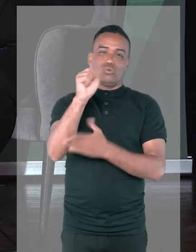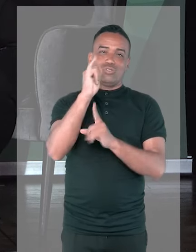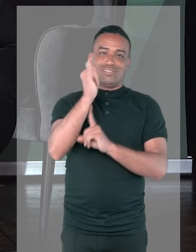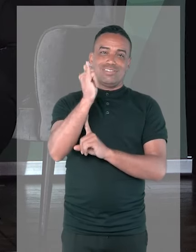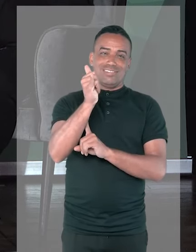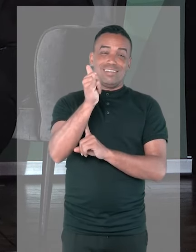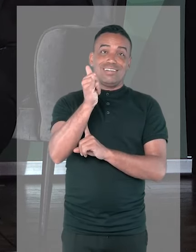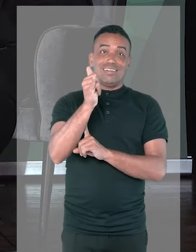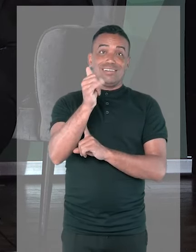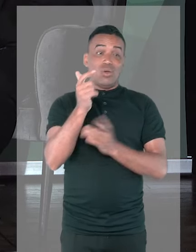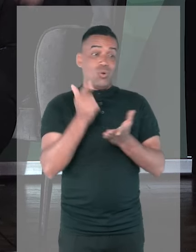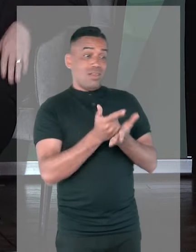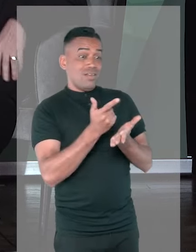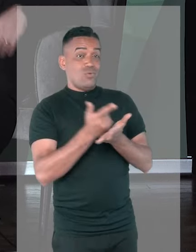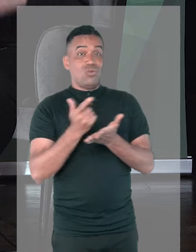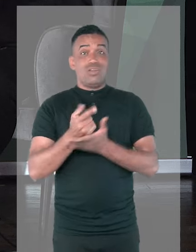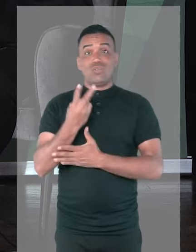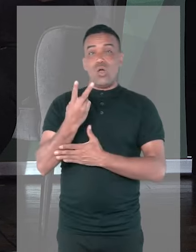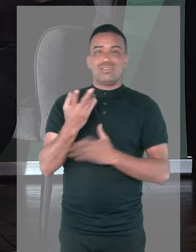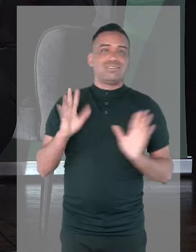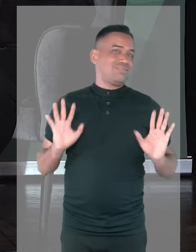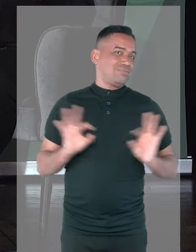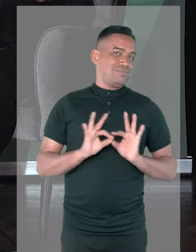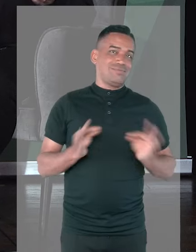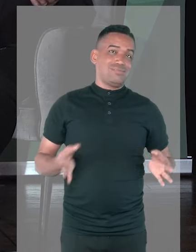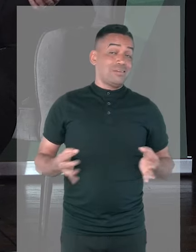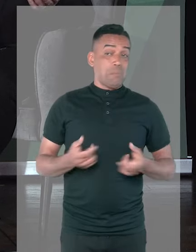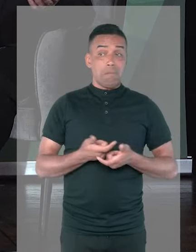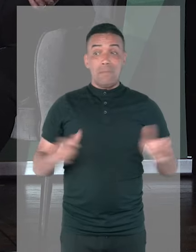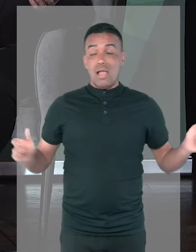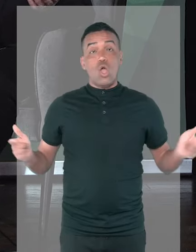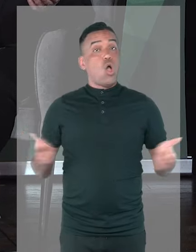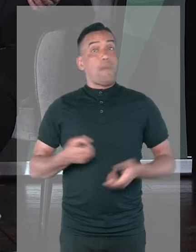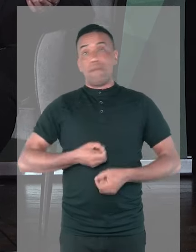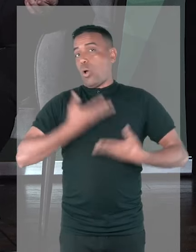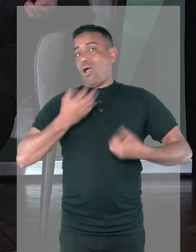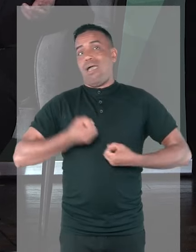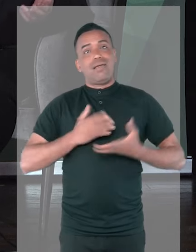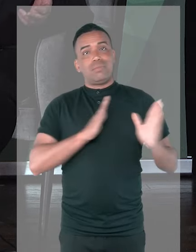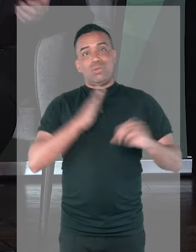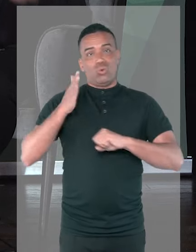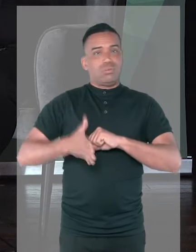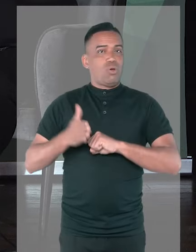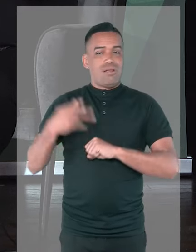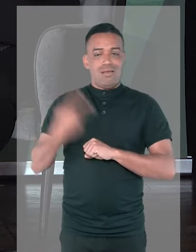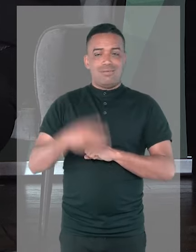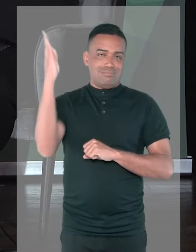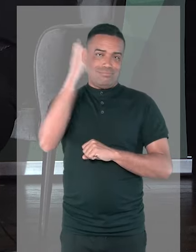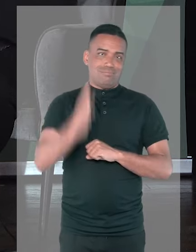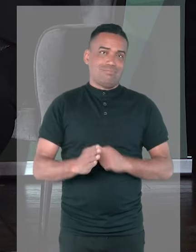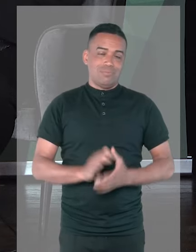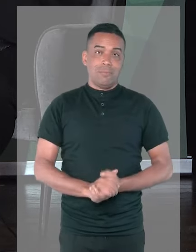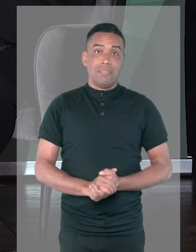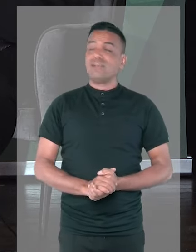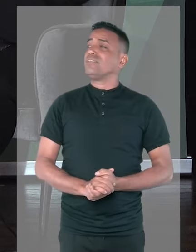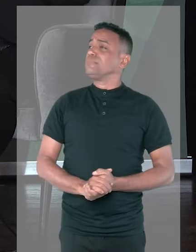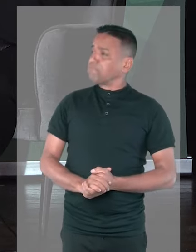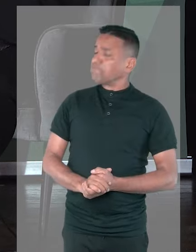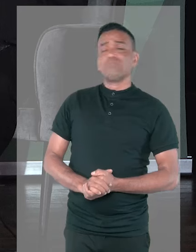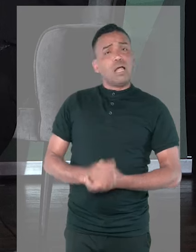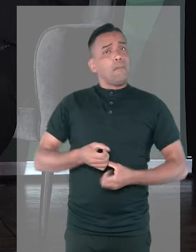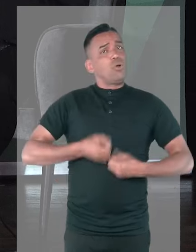só 2 coisinhas pequenas, né? E ele, certamente, é um dos maiores poetas contemporâneos brasileiros, não tem dúvida nenhuma. A poesia dele,